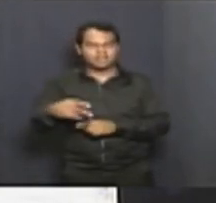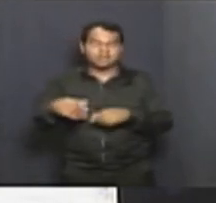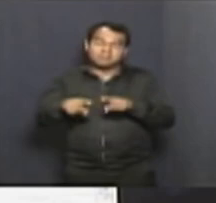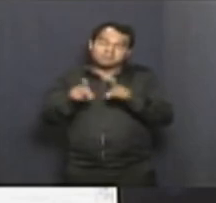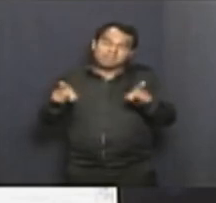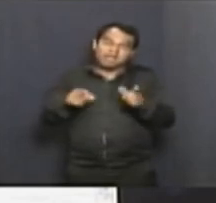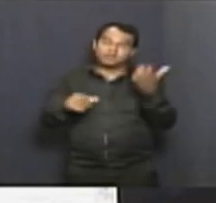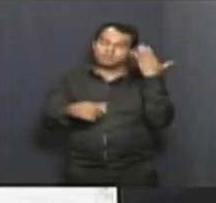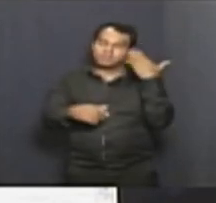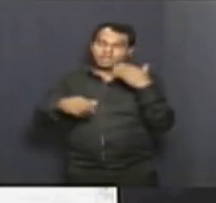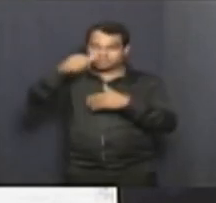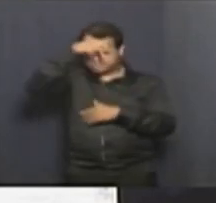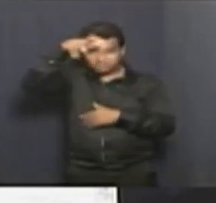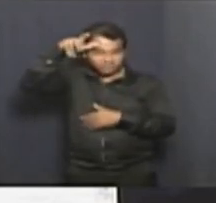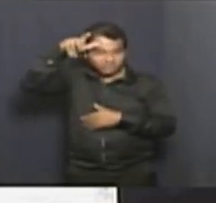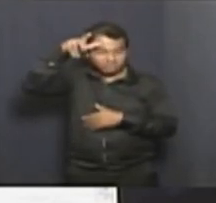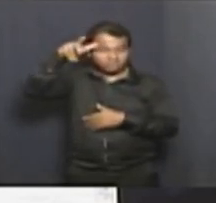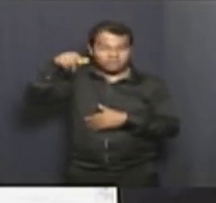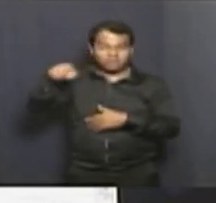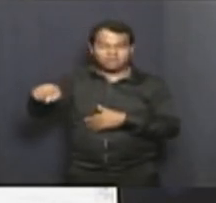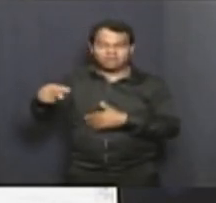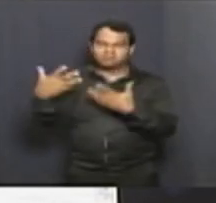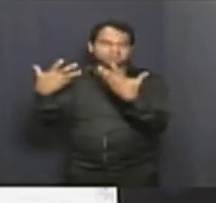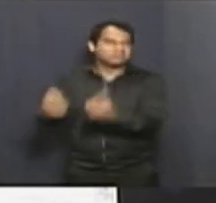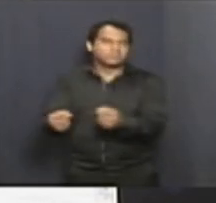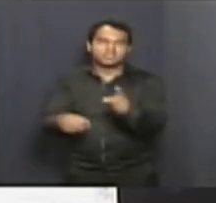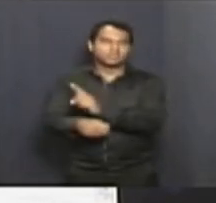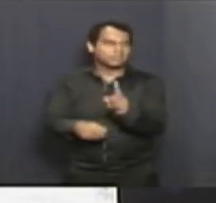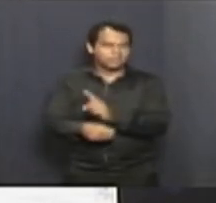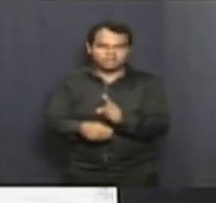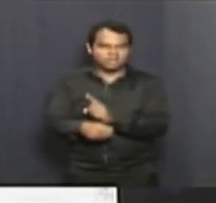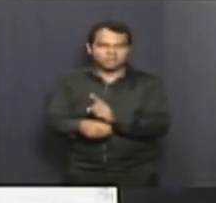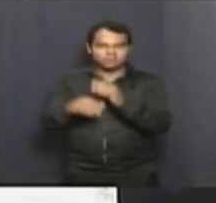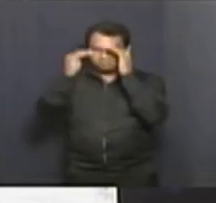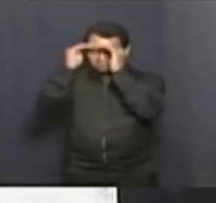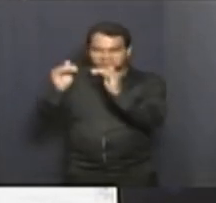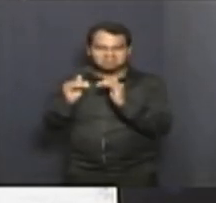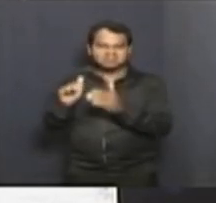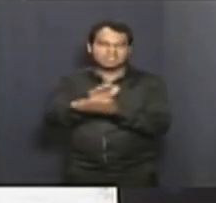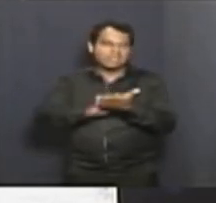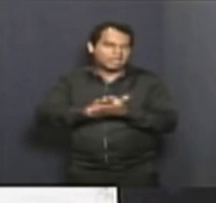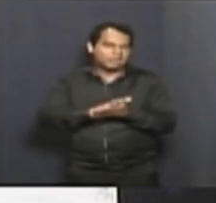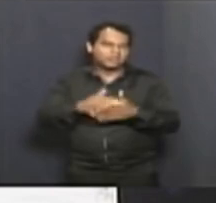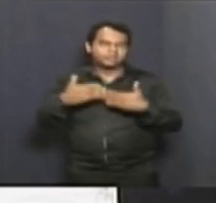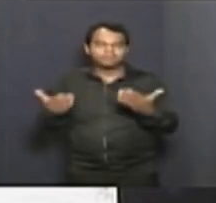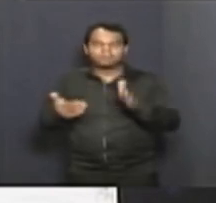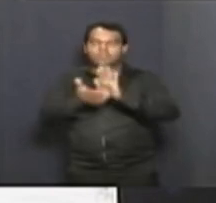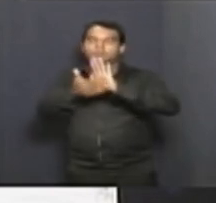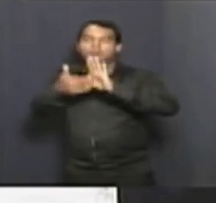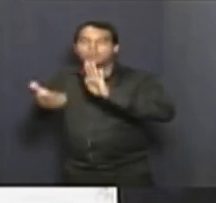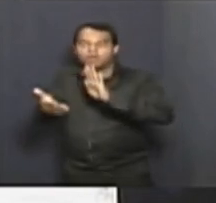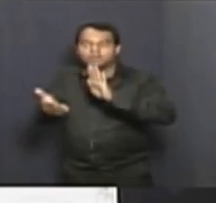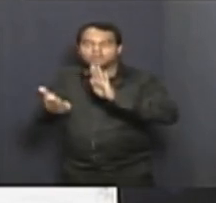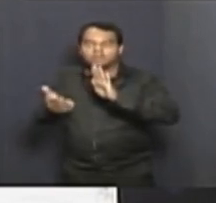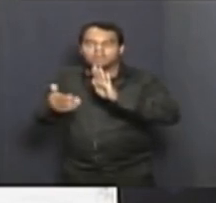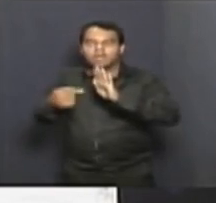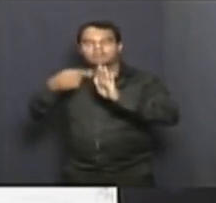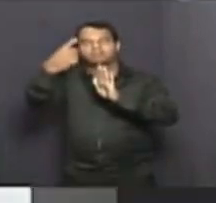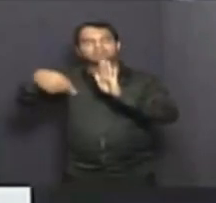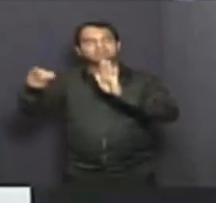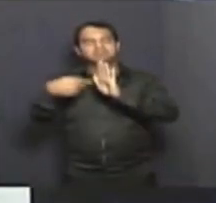não teve essa disposição e essa consideração e ficou a proposta como não